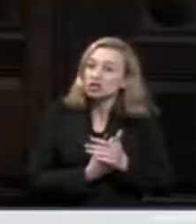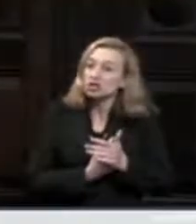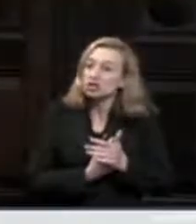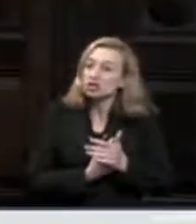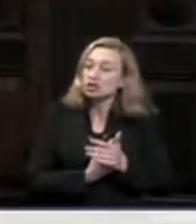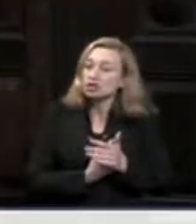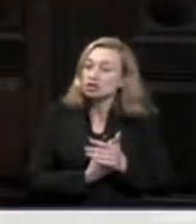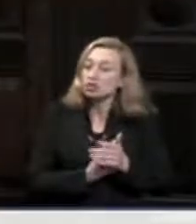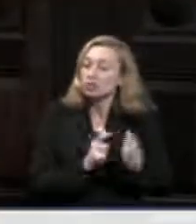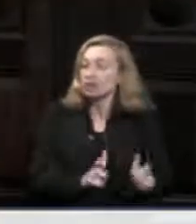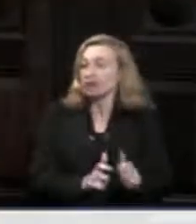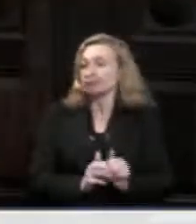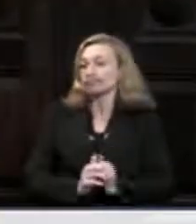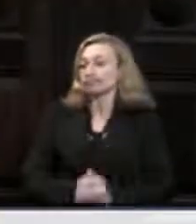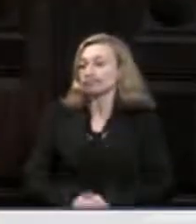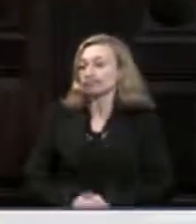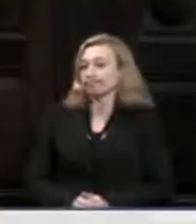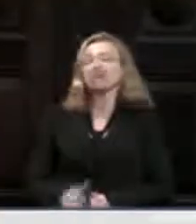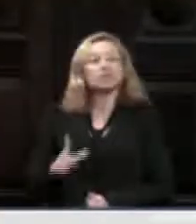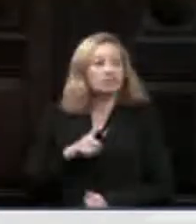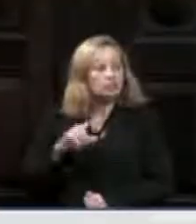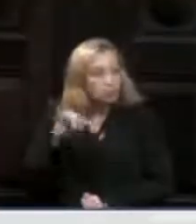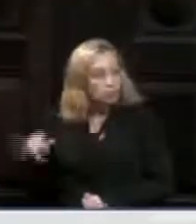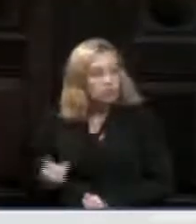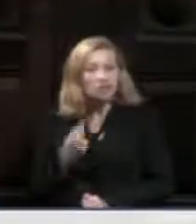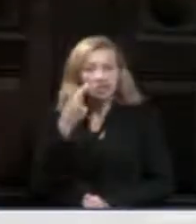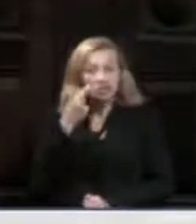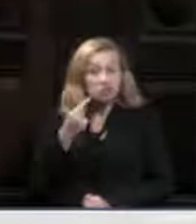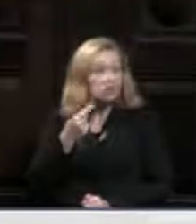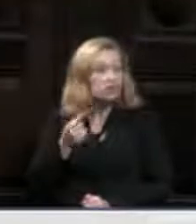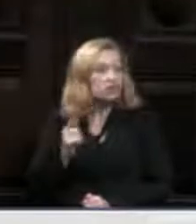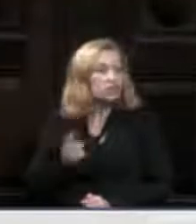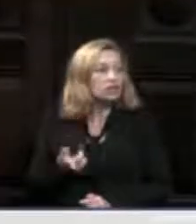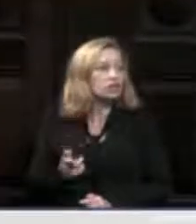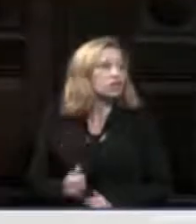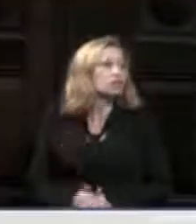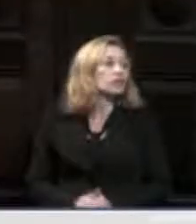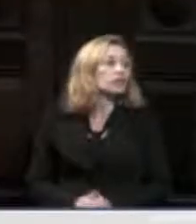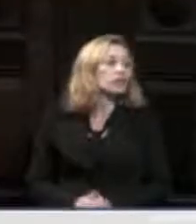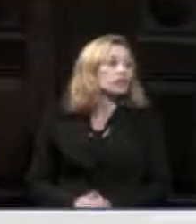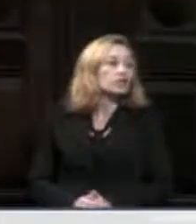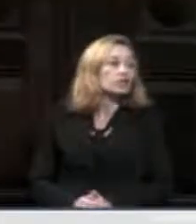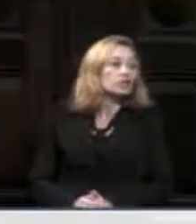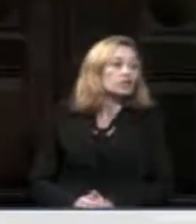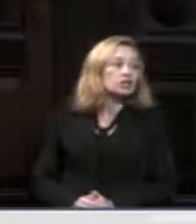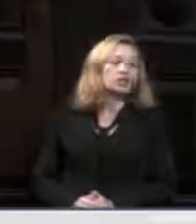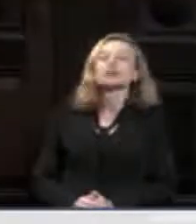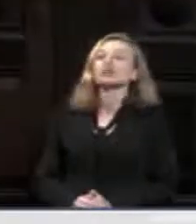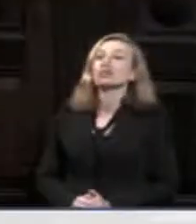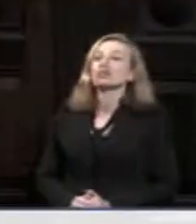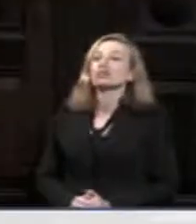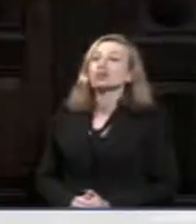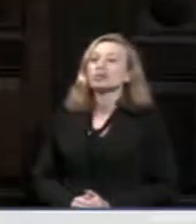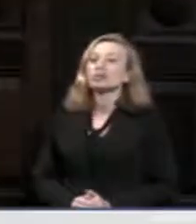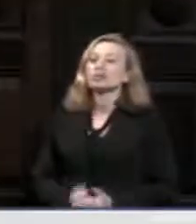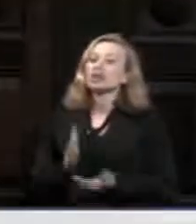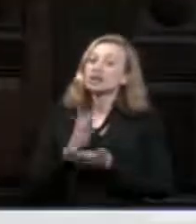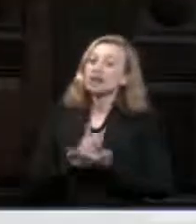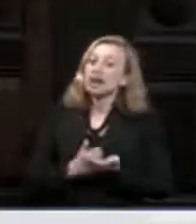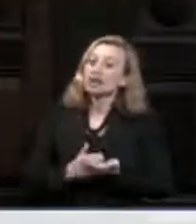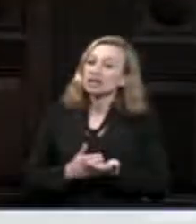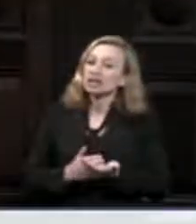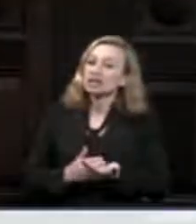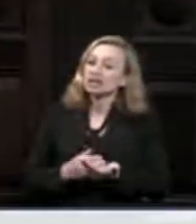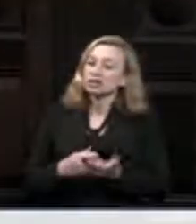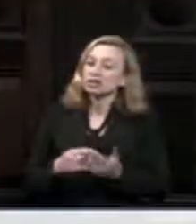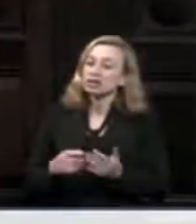conserva a preservação. Tivemos a oportunidade de ter aqui parte deles que vem na busca da regularização. O promotor Murilo